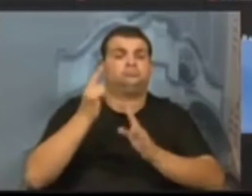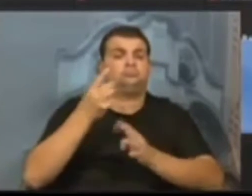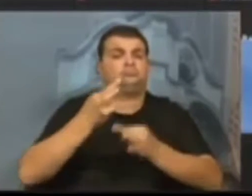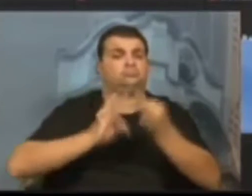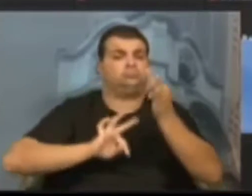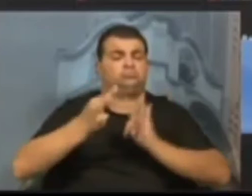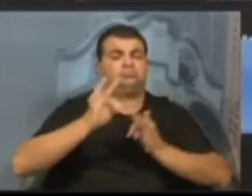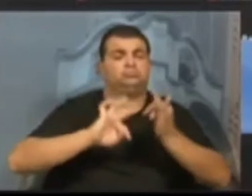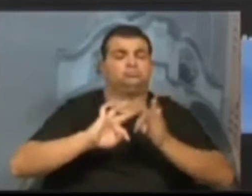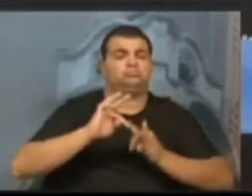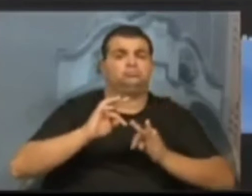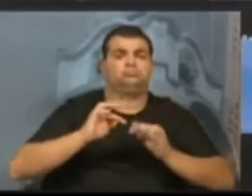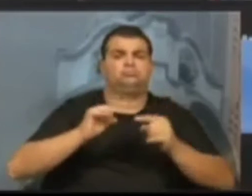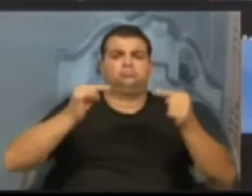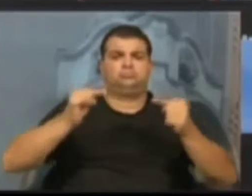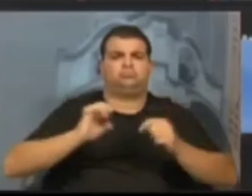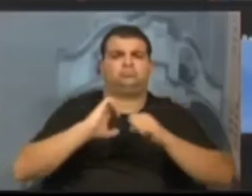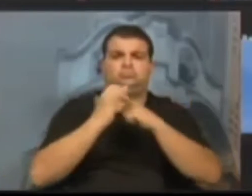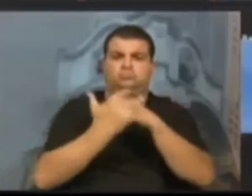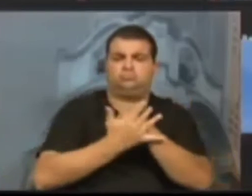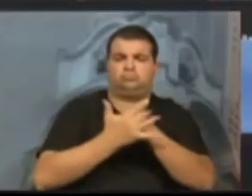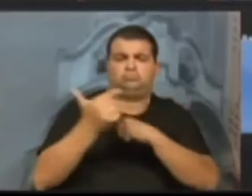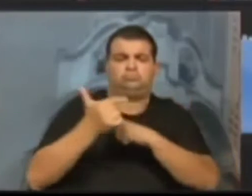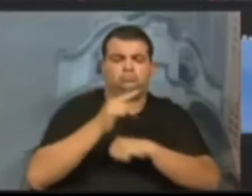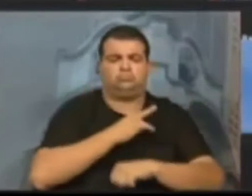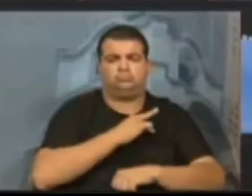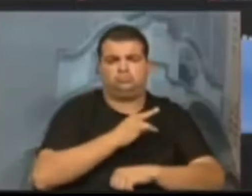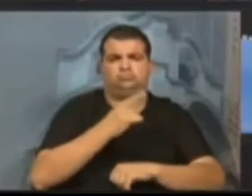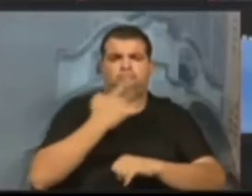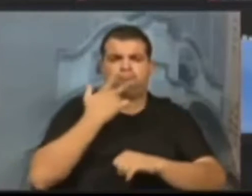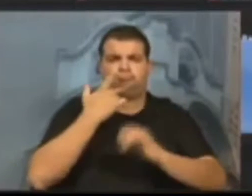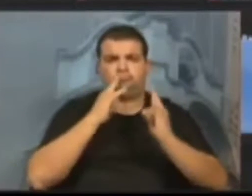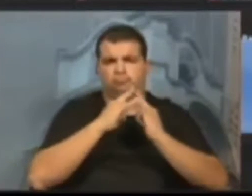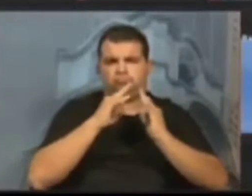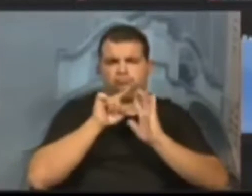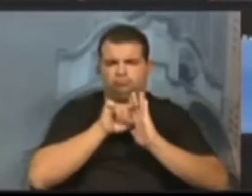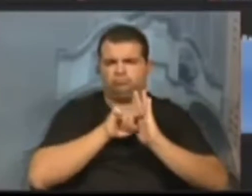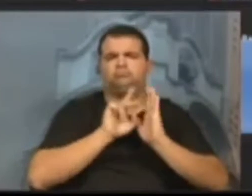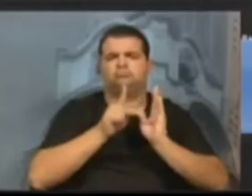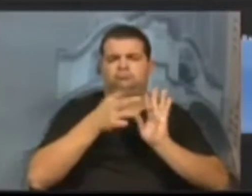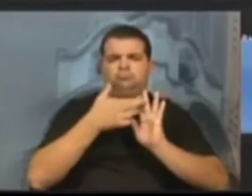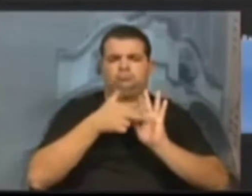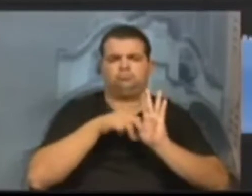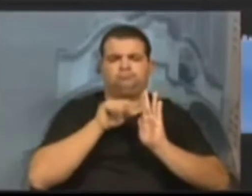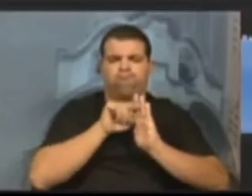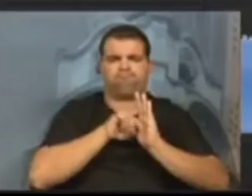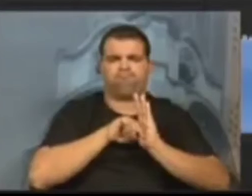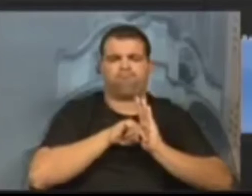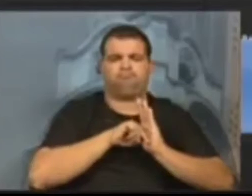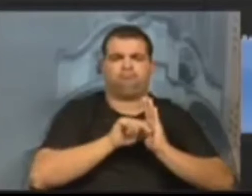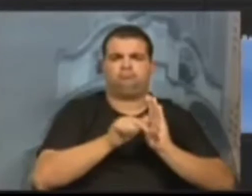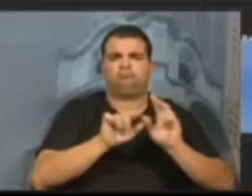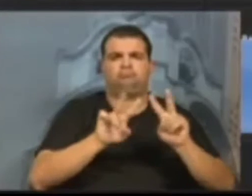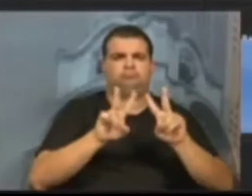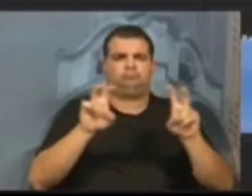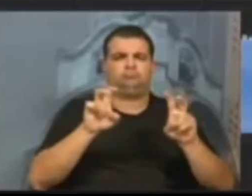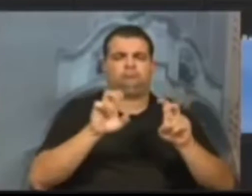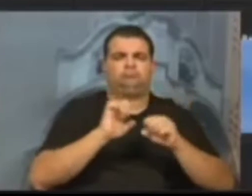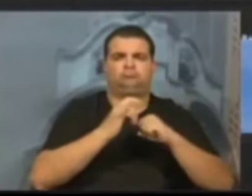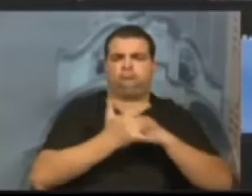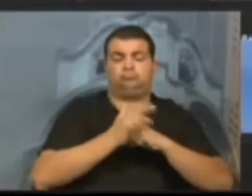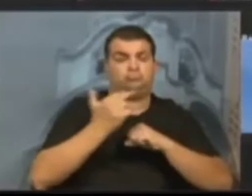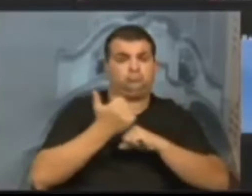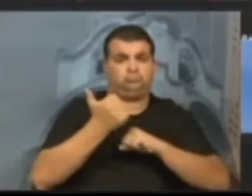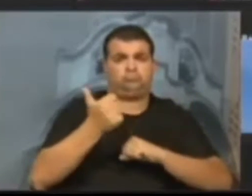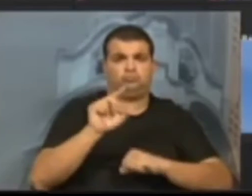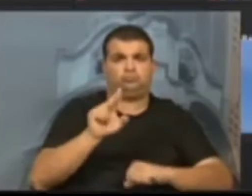a Covid-19. Vice-presidente diz que a entidade está sempre reavaliando condutas. Outro da BBC, coronavírus. Chefes